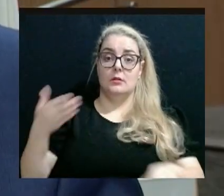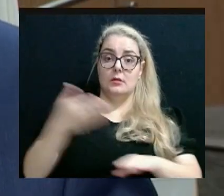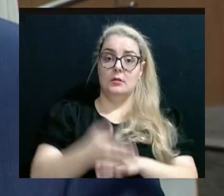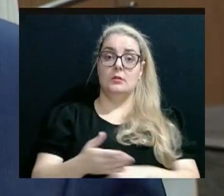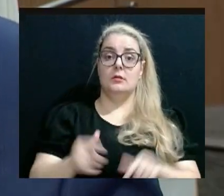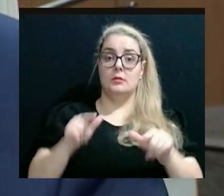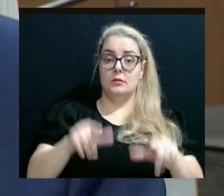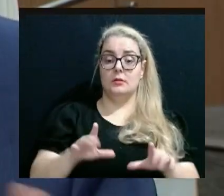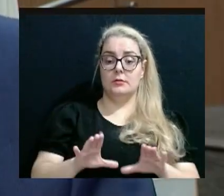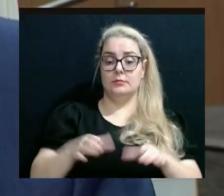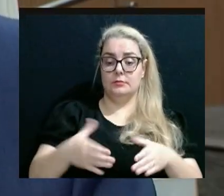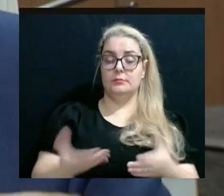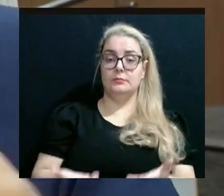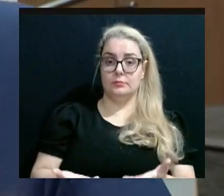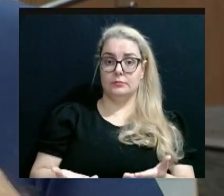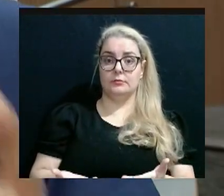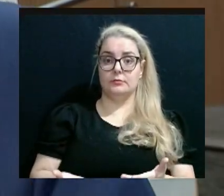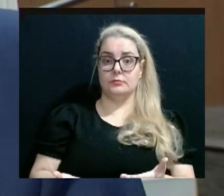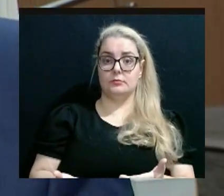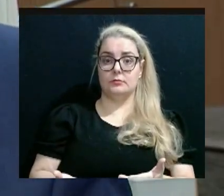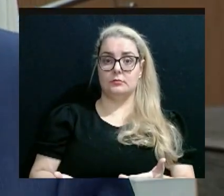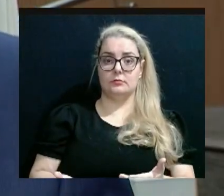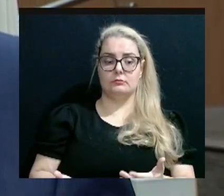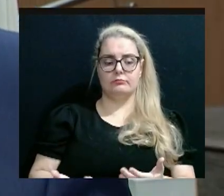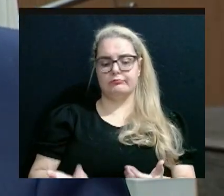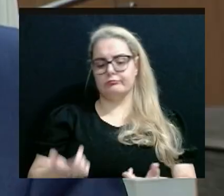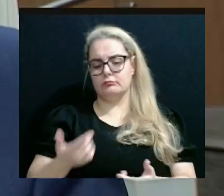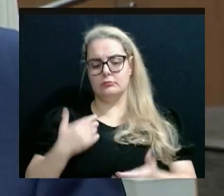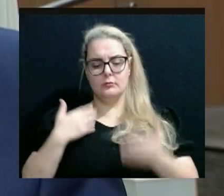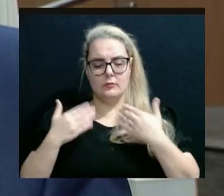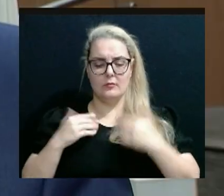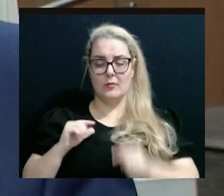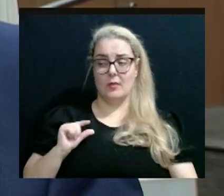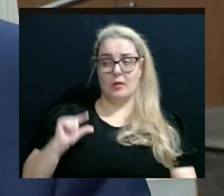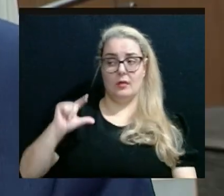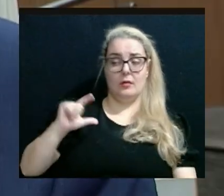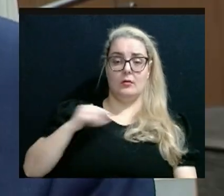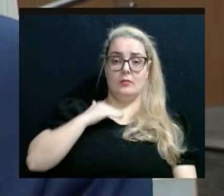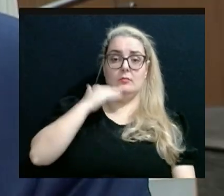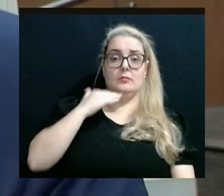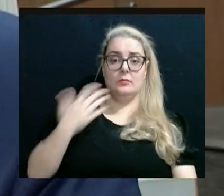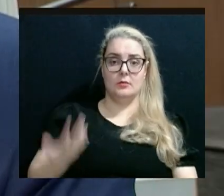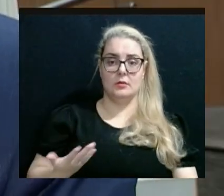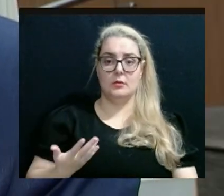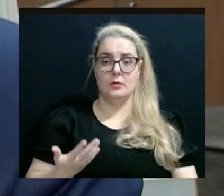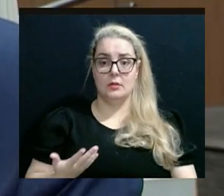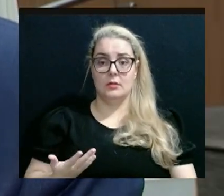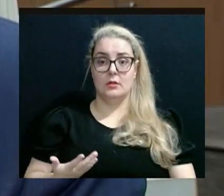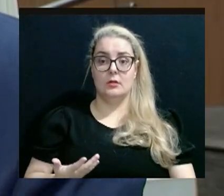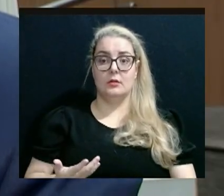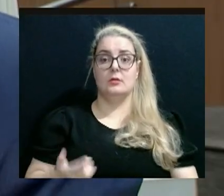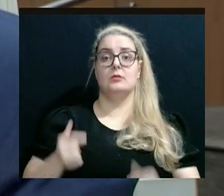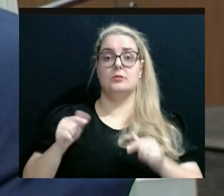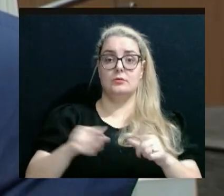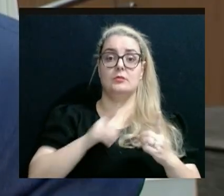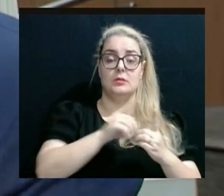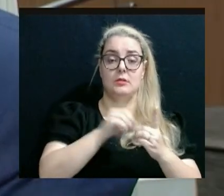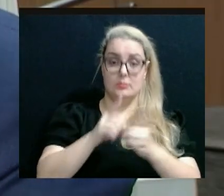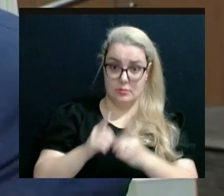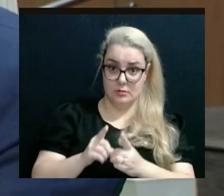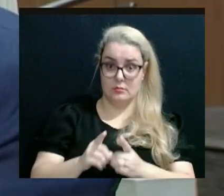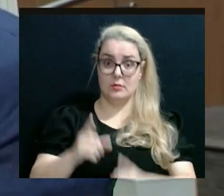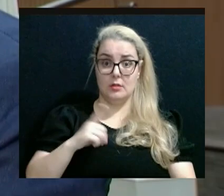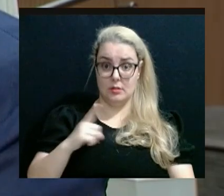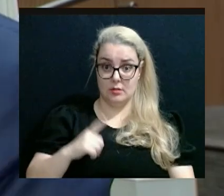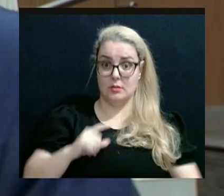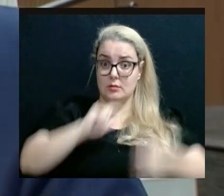departamentos ali e começa a conversar um pouco alto ali, então a gente quer o quê? Aonde tiver atendimento para quem tem o transtorno